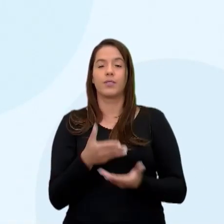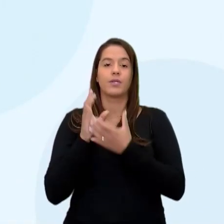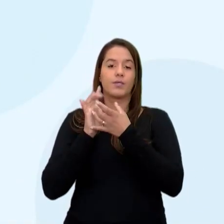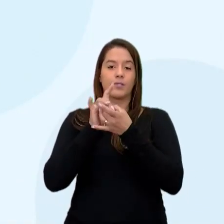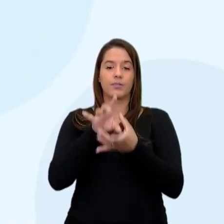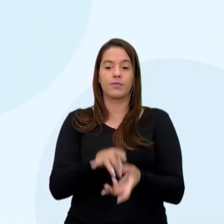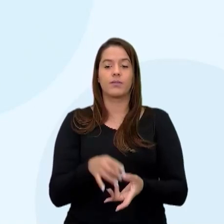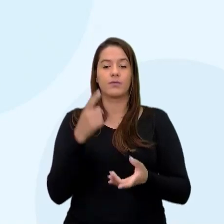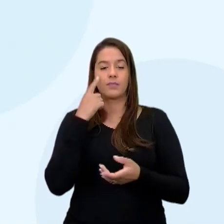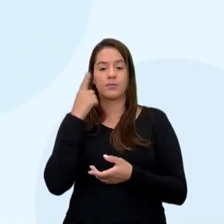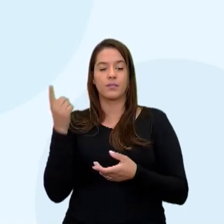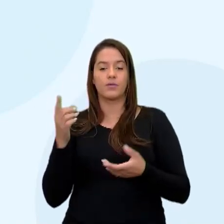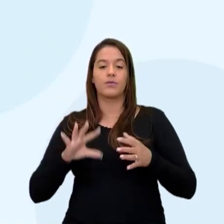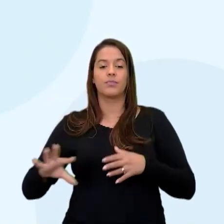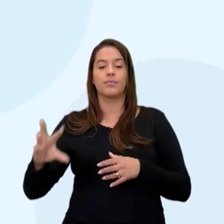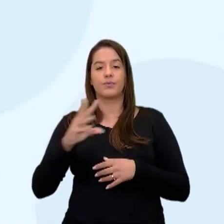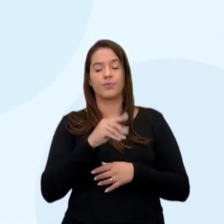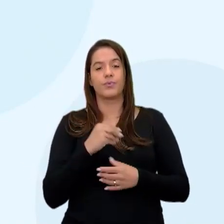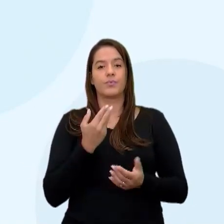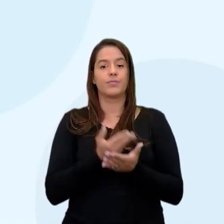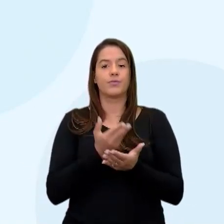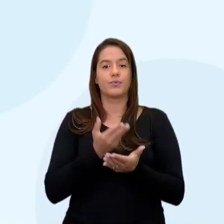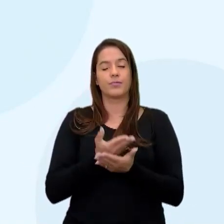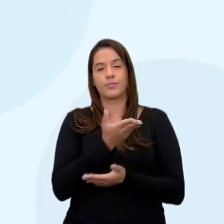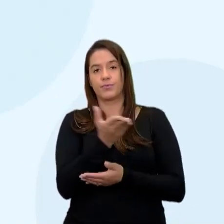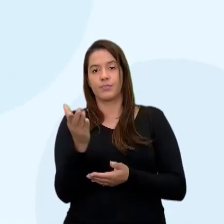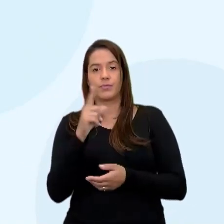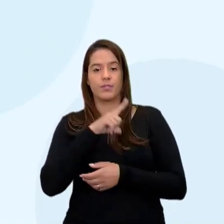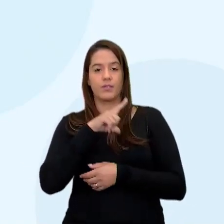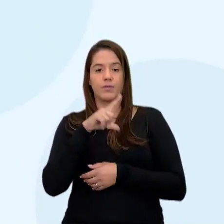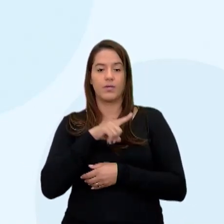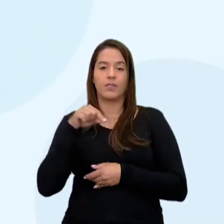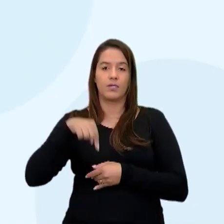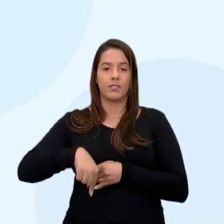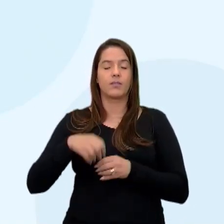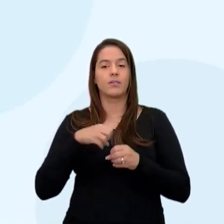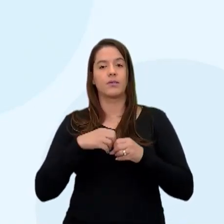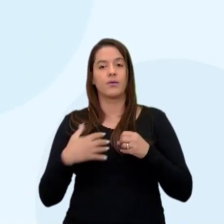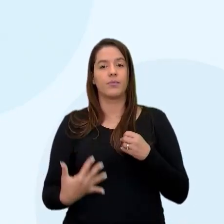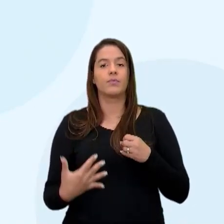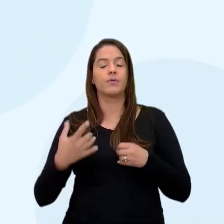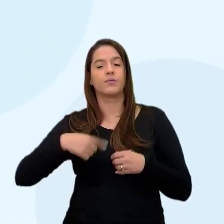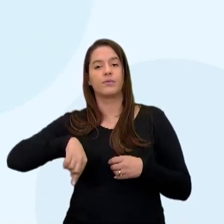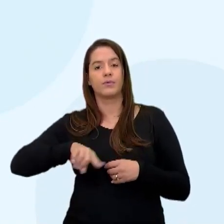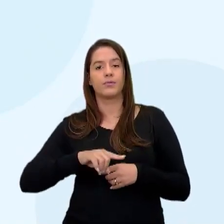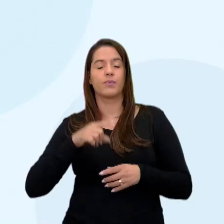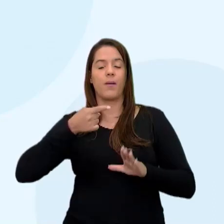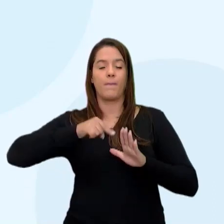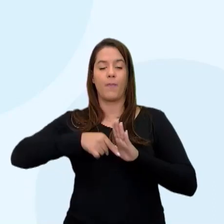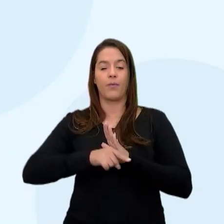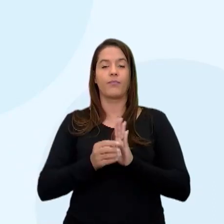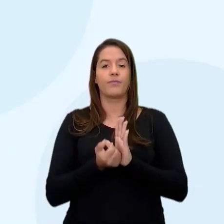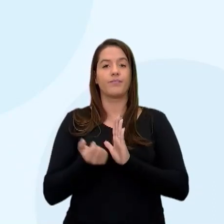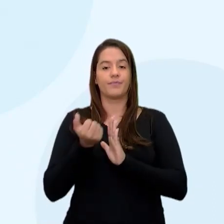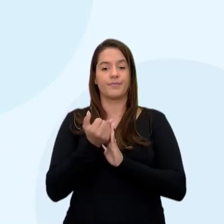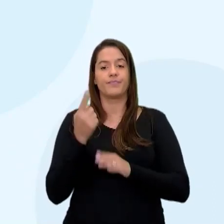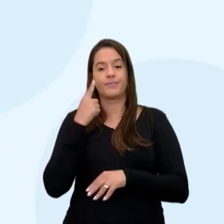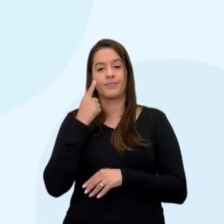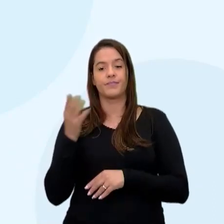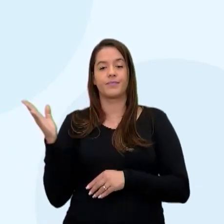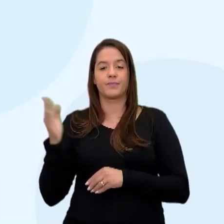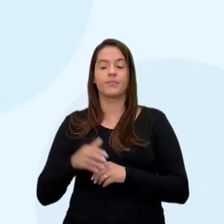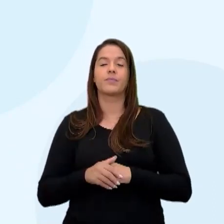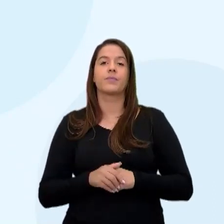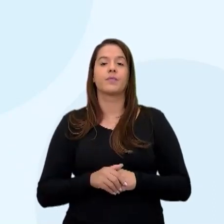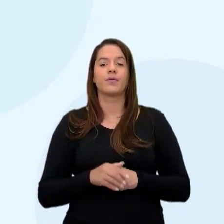aí da demografia, né? Que é o que vocês estão estudando neste componente que faz parte do aprofundamento. Aí vocês